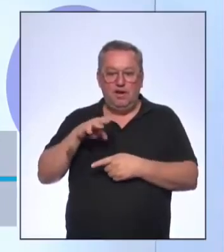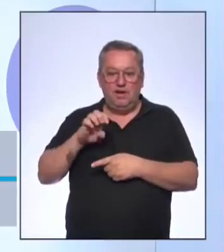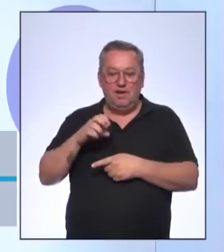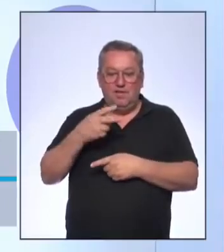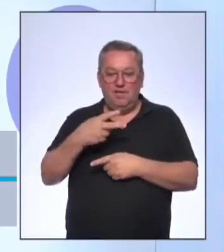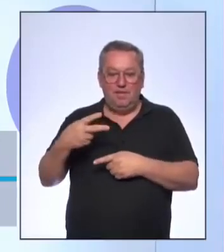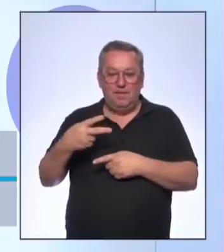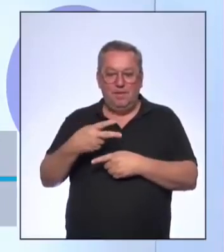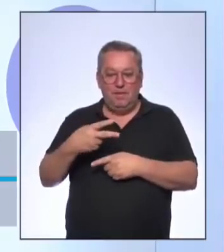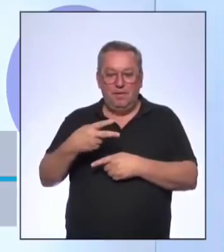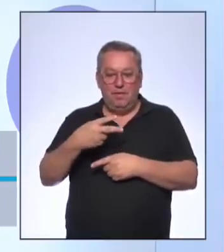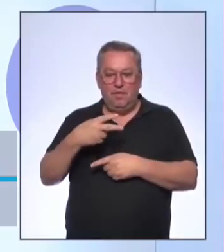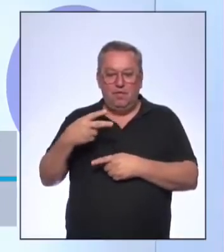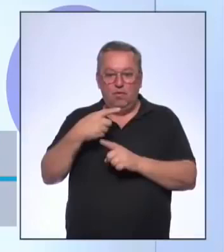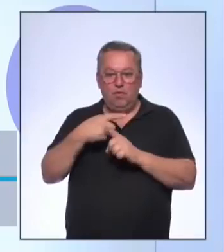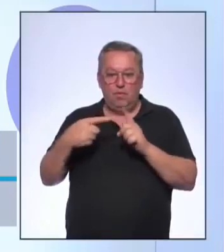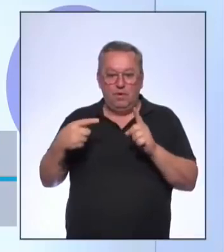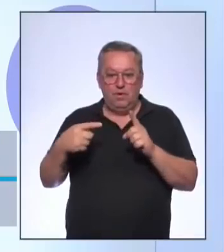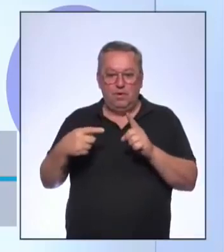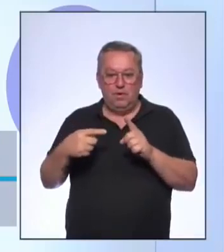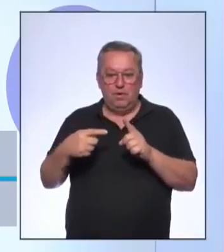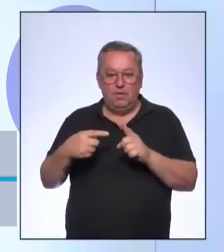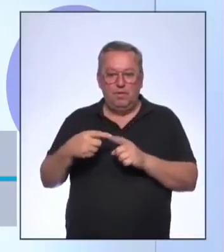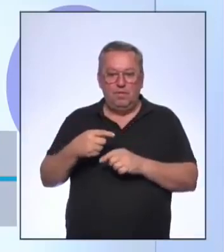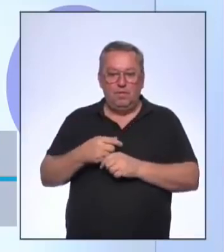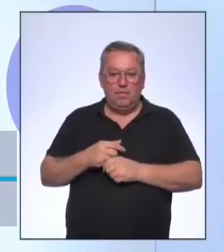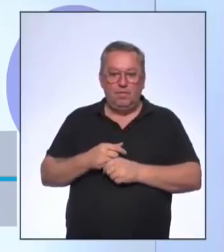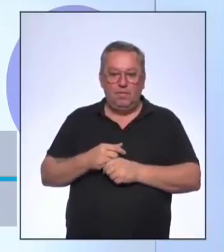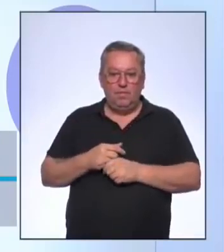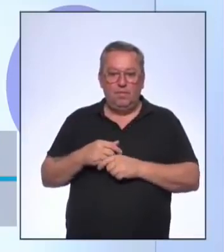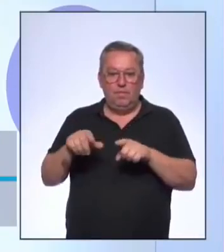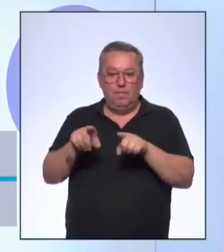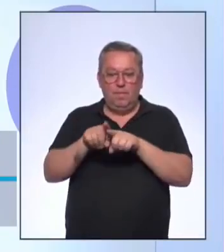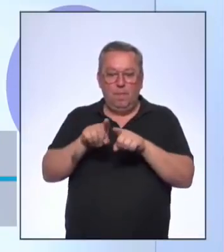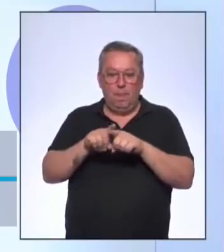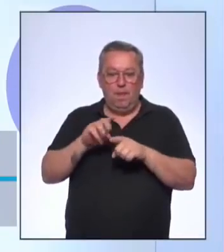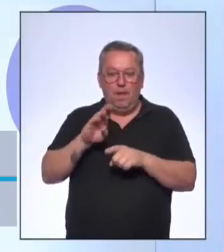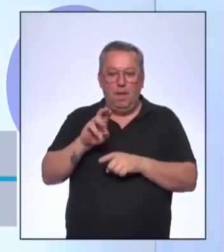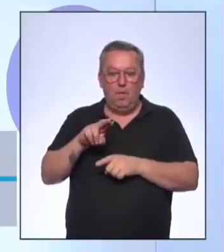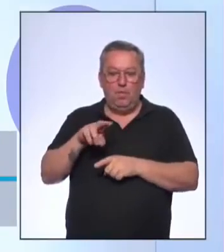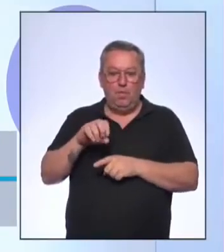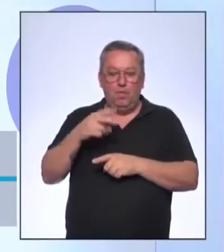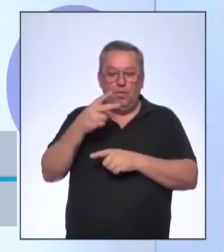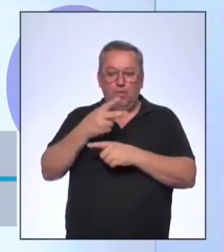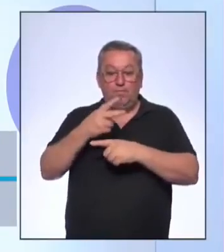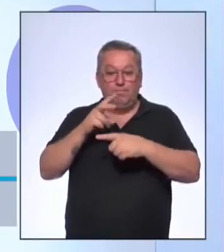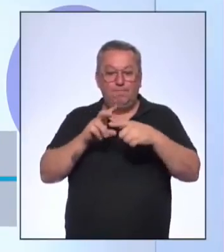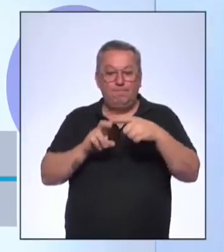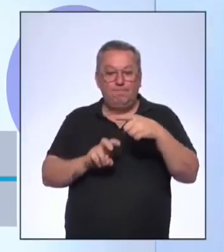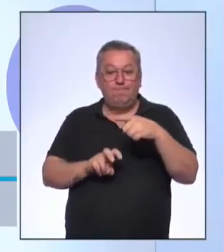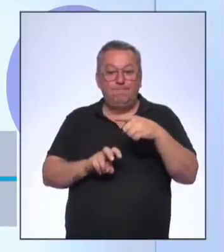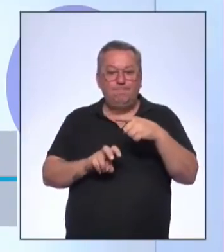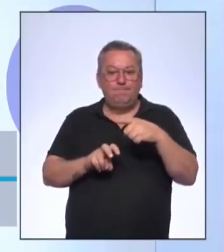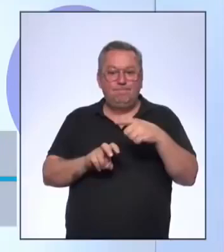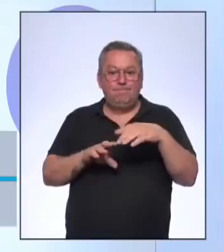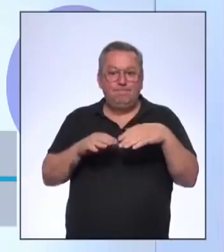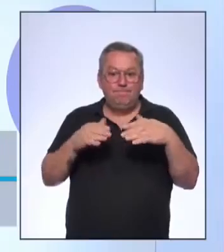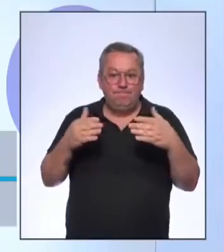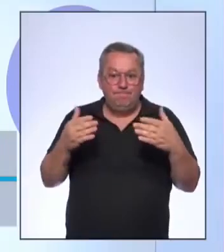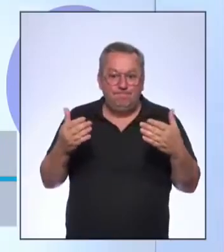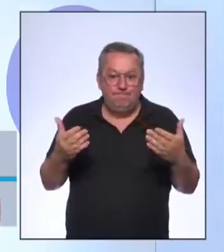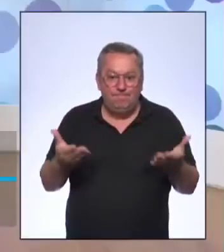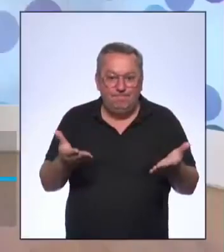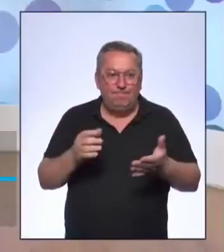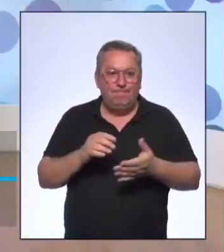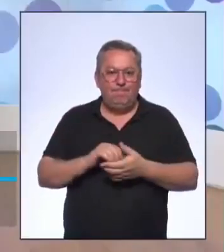Pedro, 22 meios. E, que é 11, né? E Bruno, 2 quintos. E agora? Então vamos